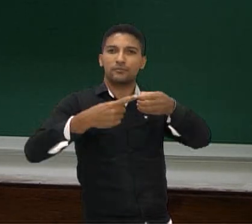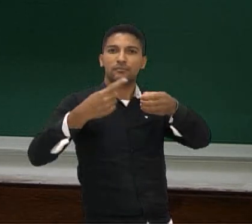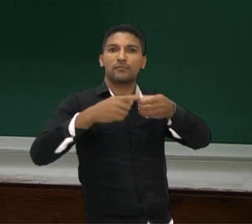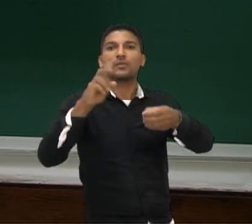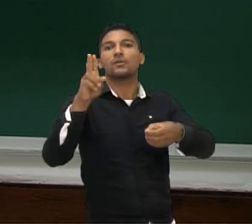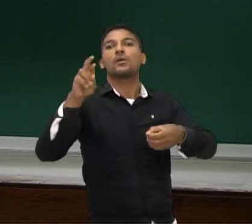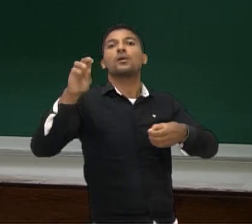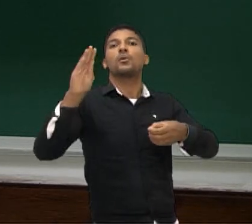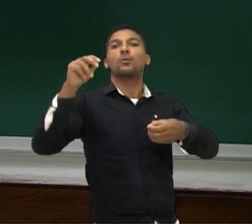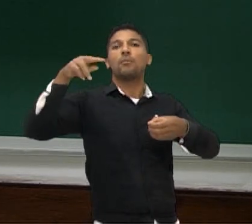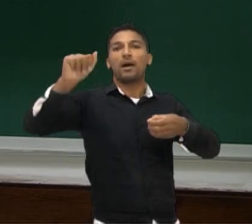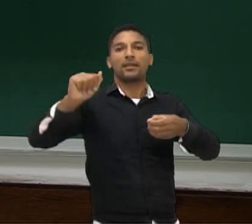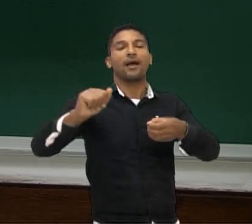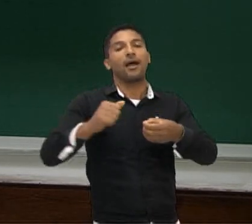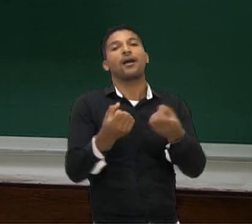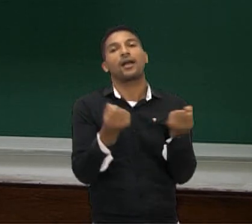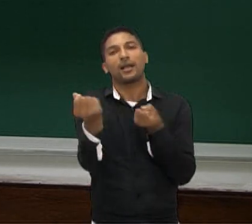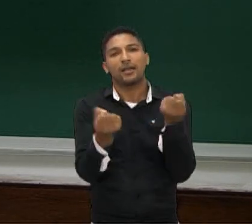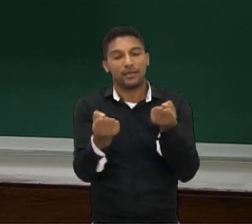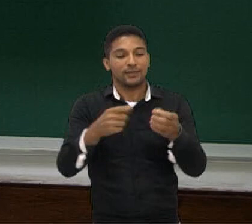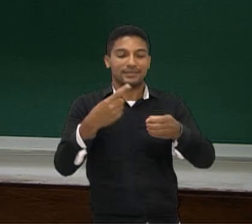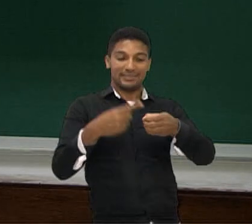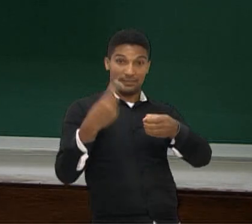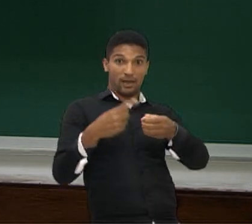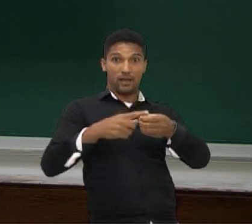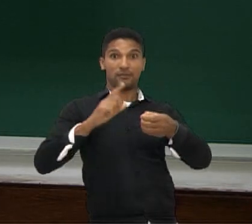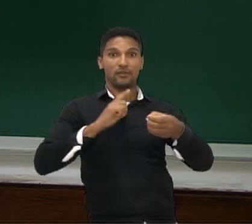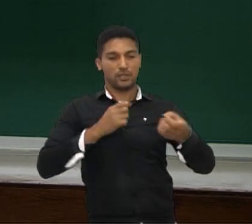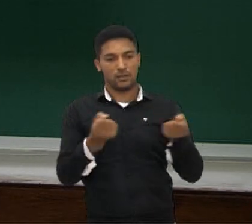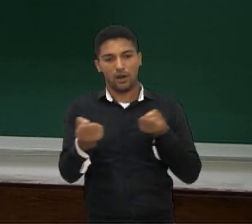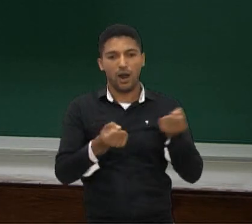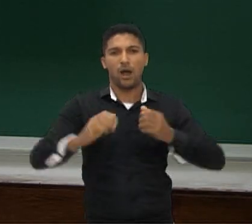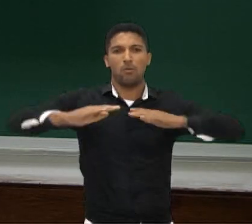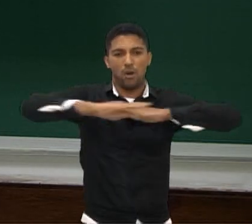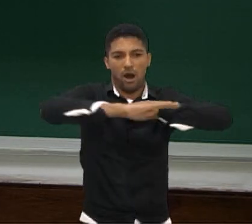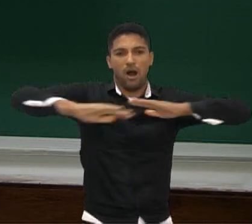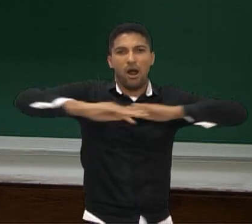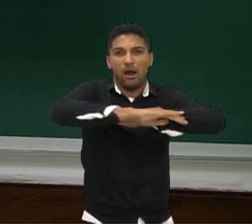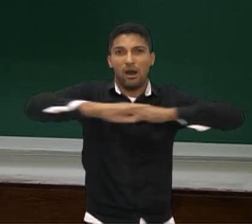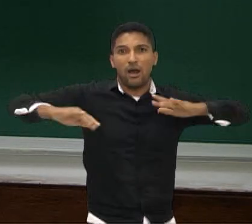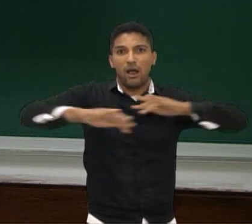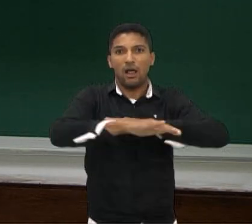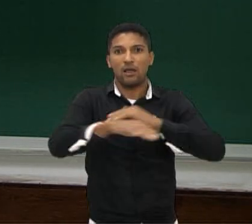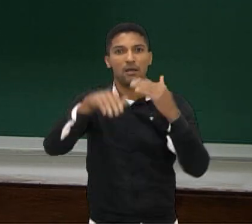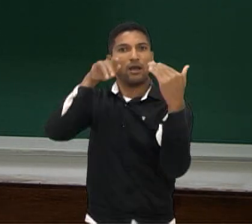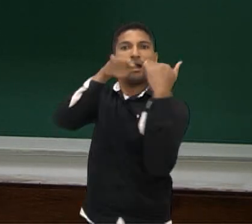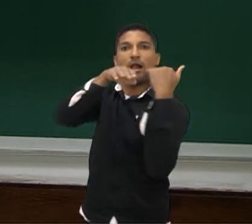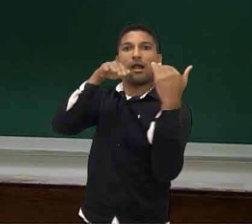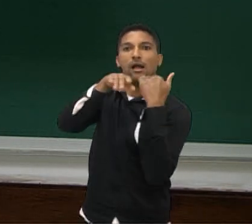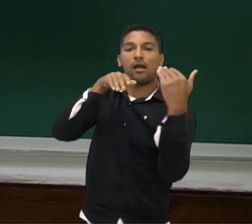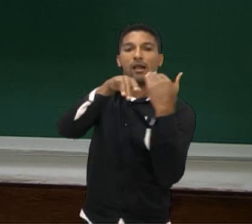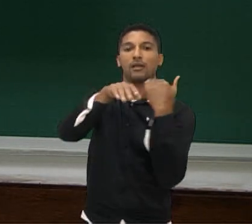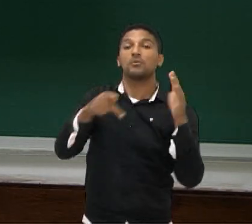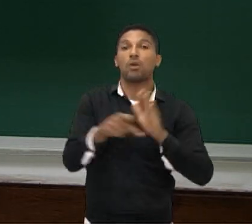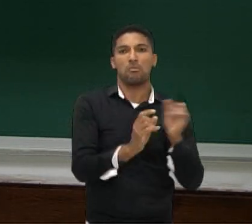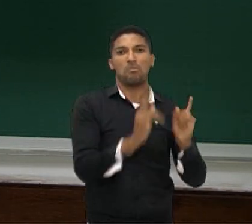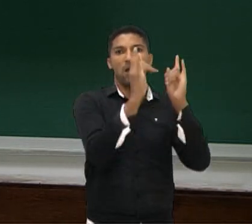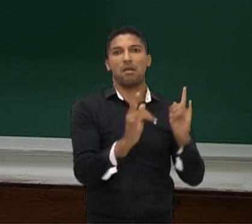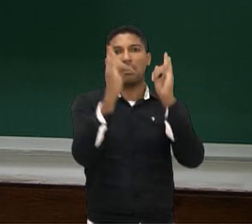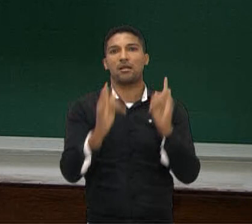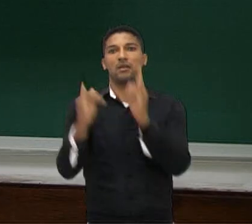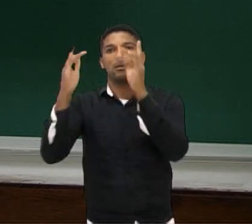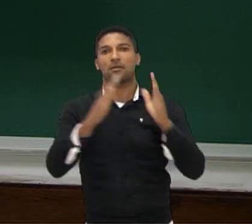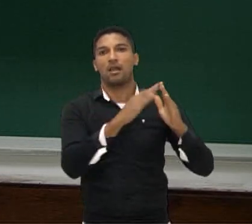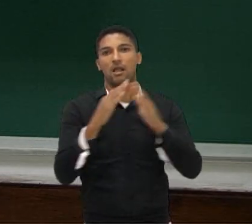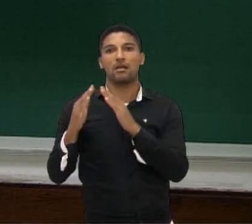movimentação. Então, leyendas urbanas, lendas urbanas. Vamos agora para as considerações. O que